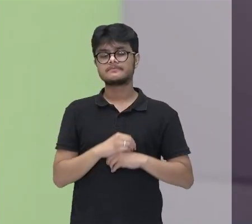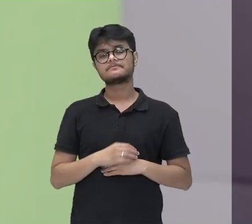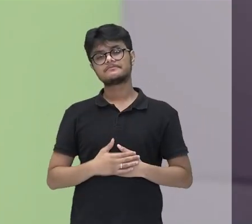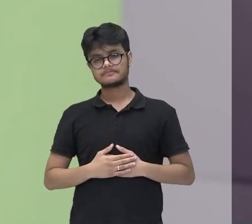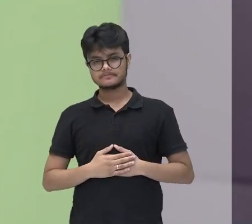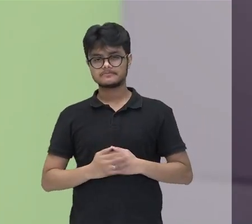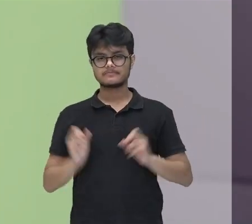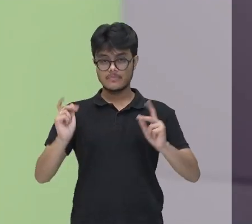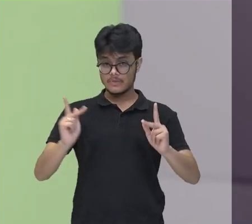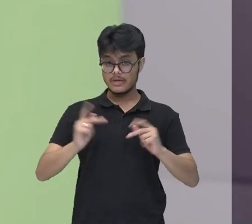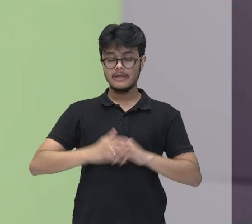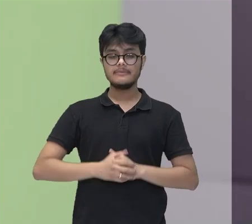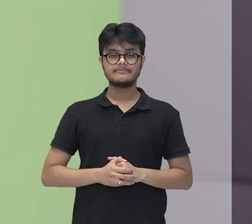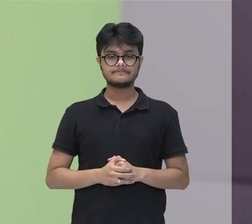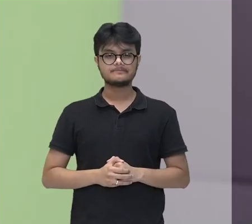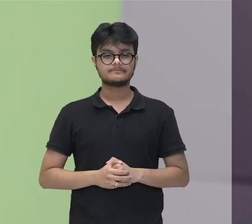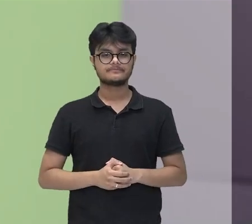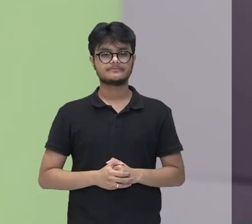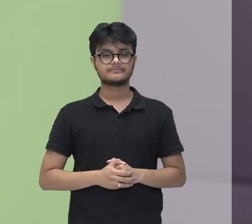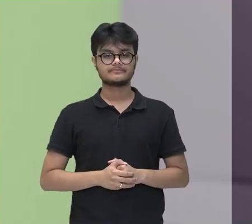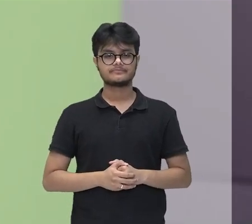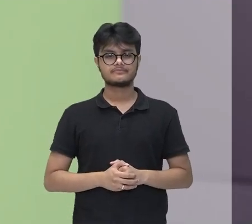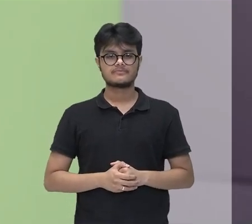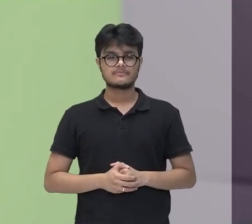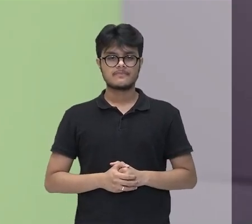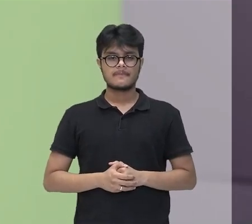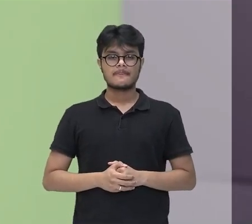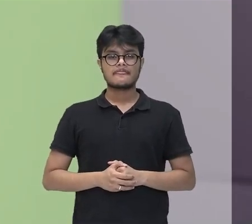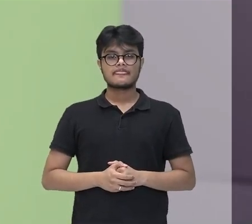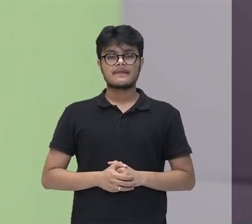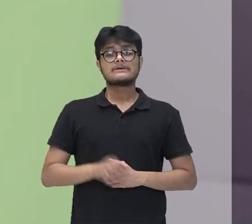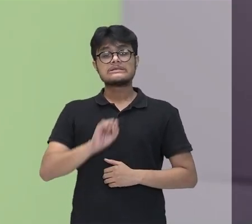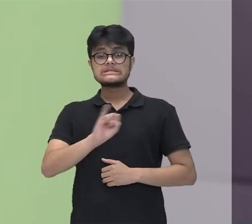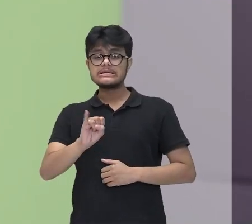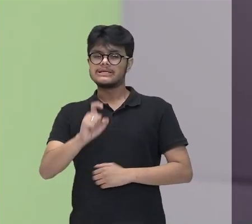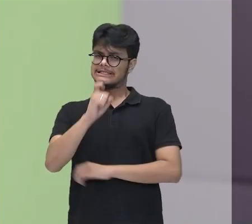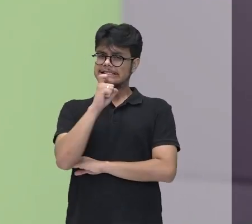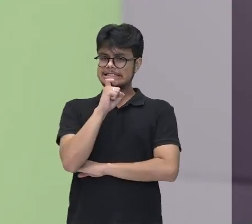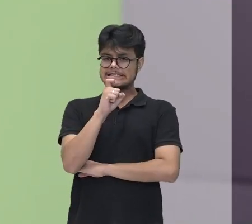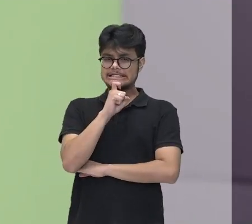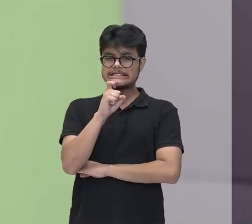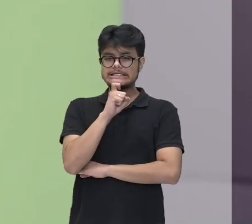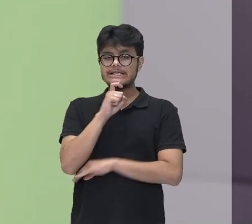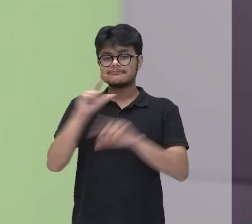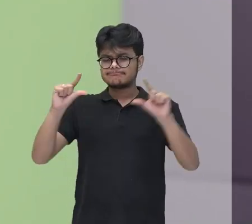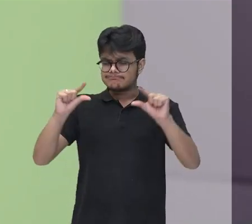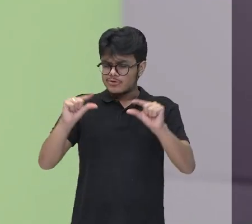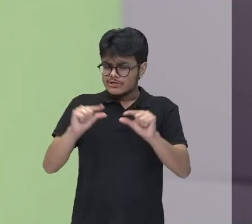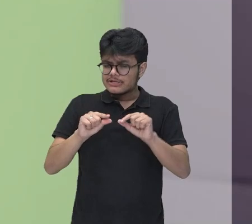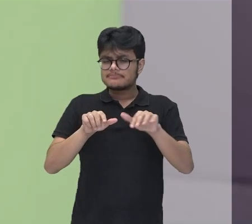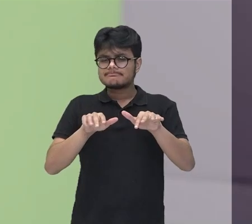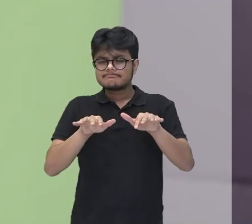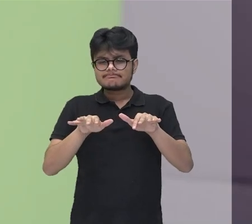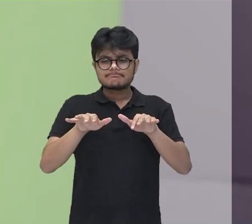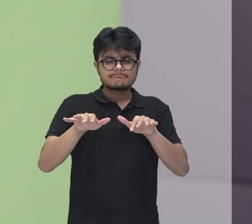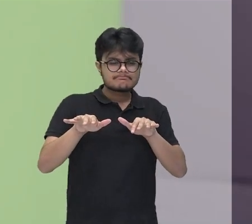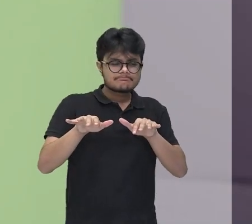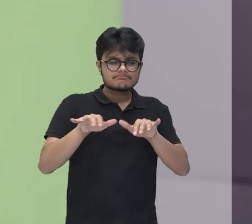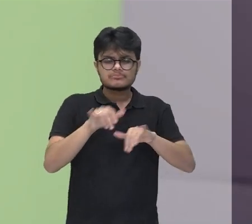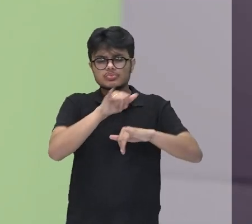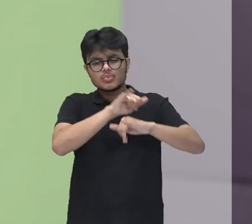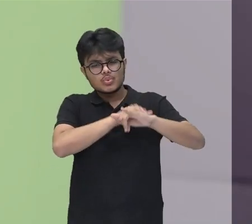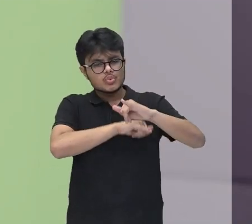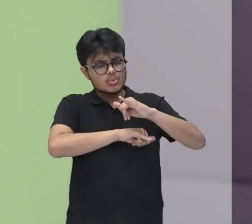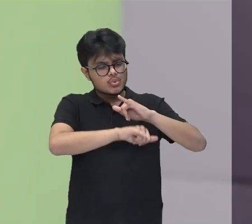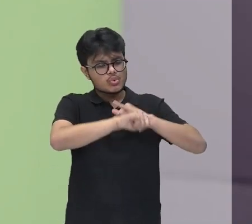compõem um determinado ambiente ou objeto. Quanto mais resfriadas, menor em agitação,